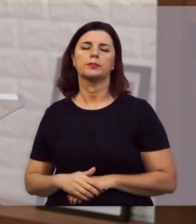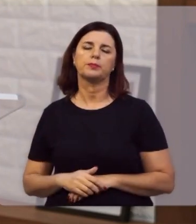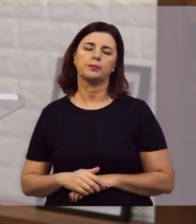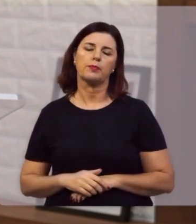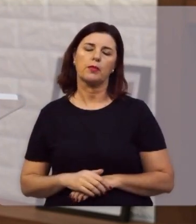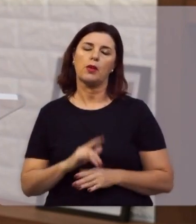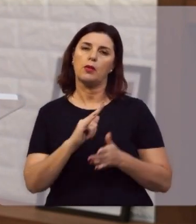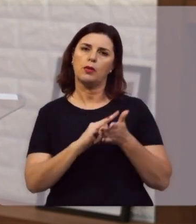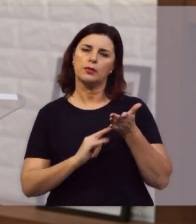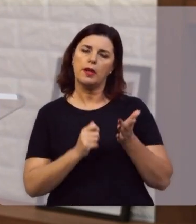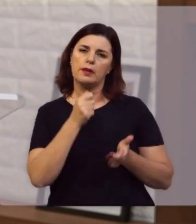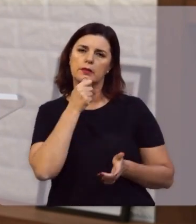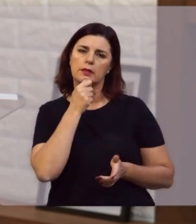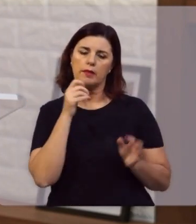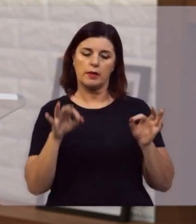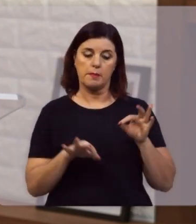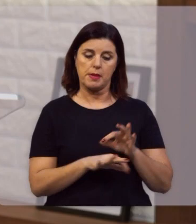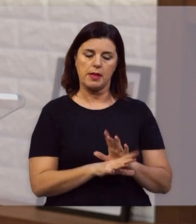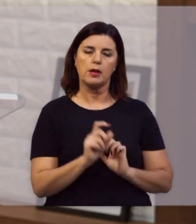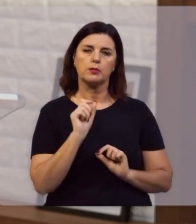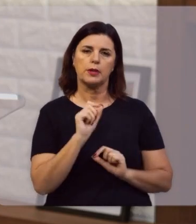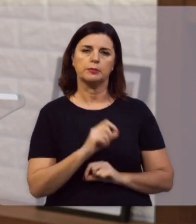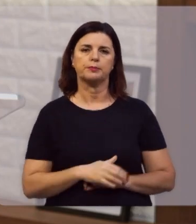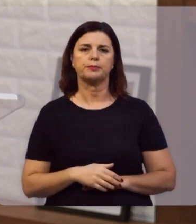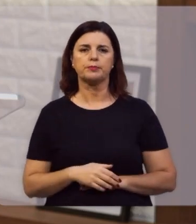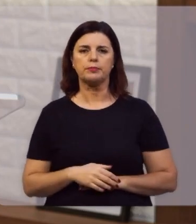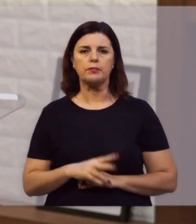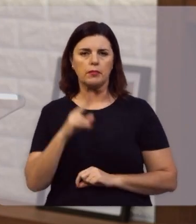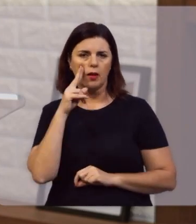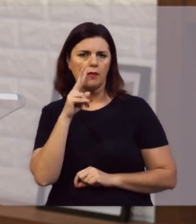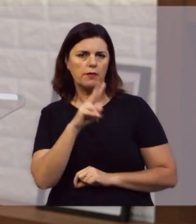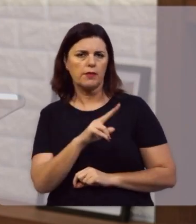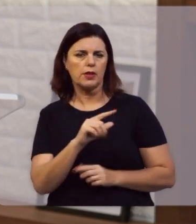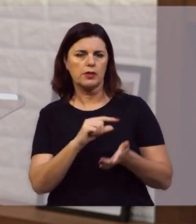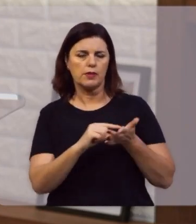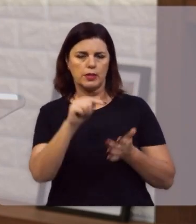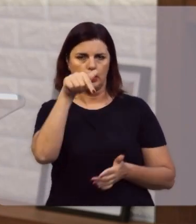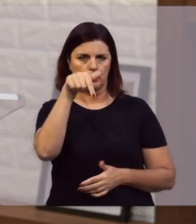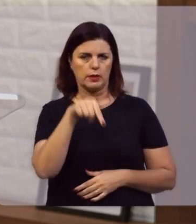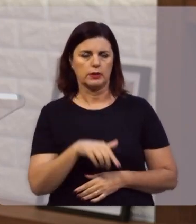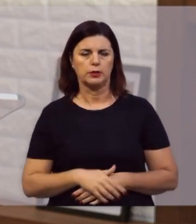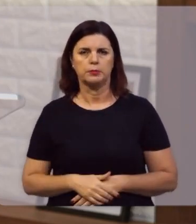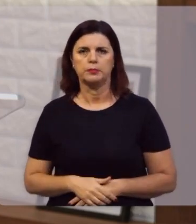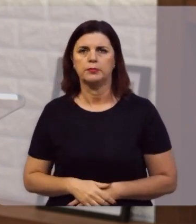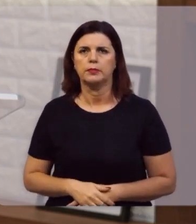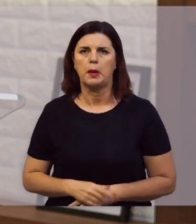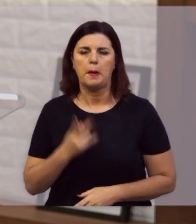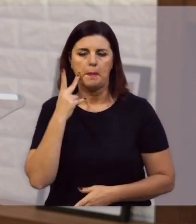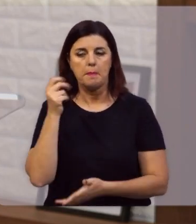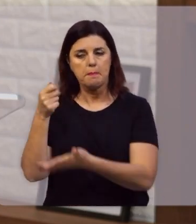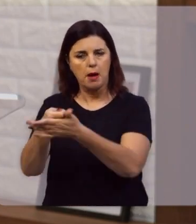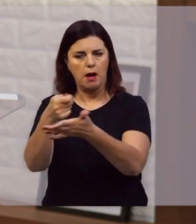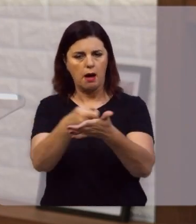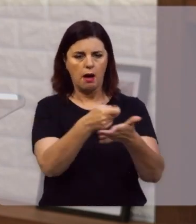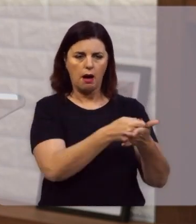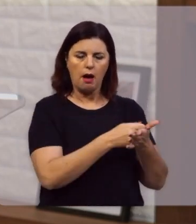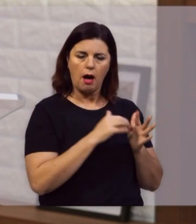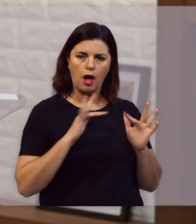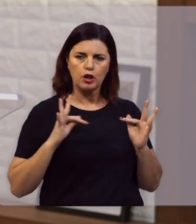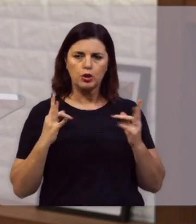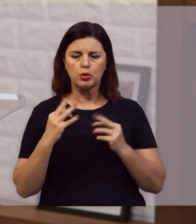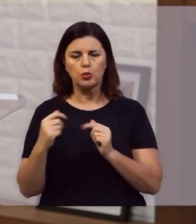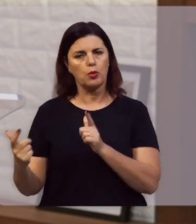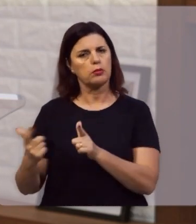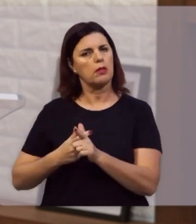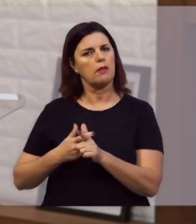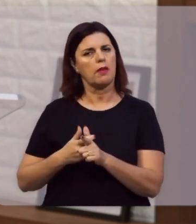o texto Então vai terminar da seguinte maneira veja bem Versículo 7 pagar a todos o